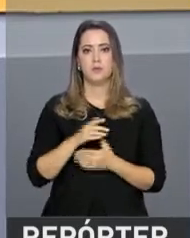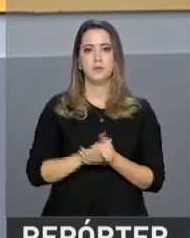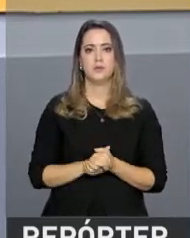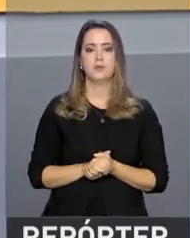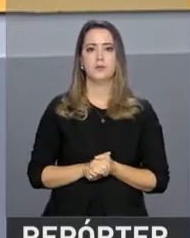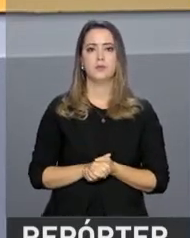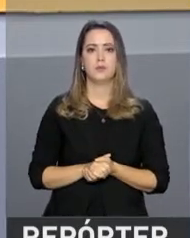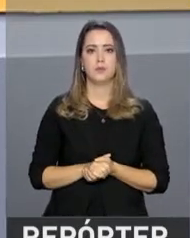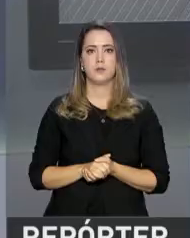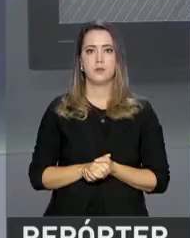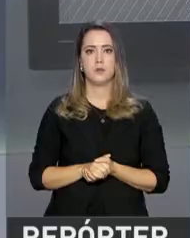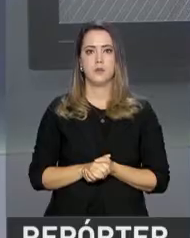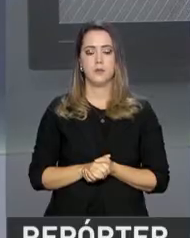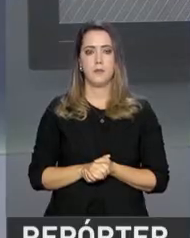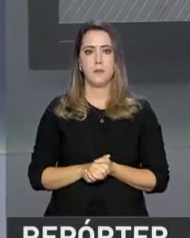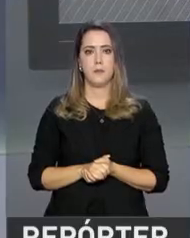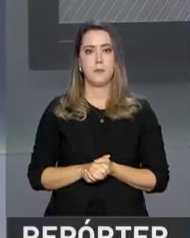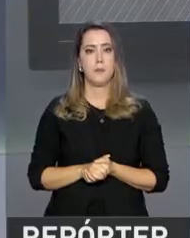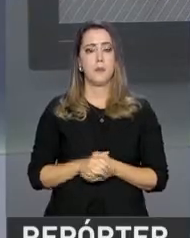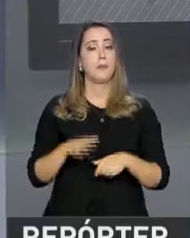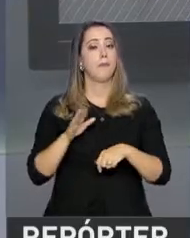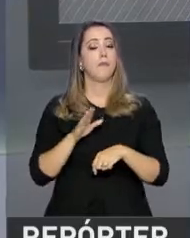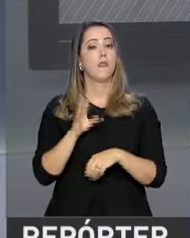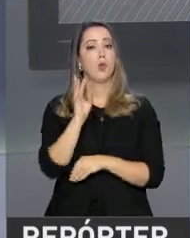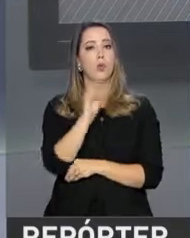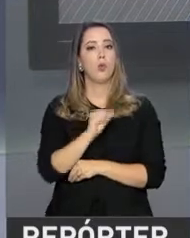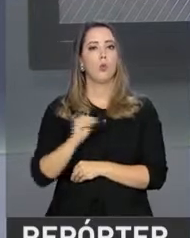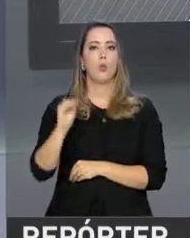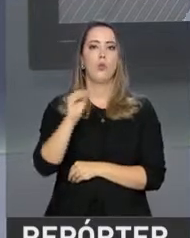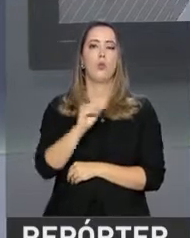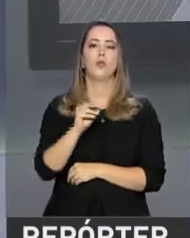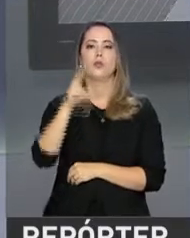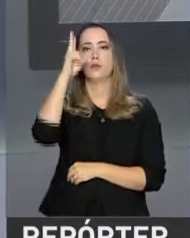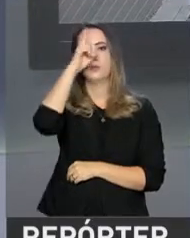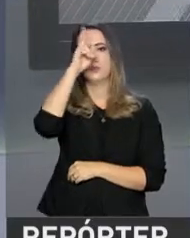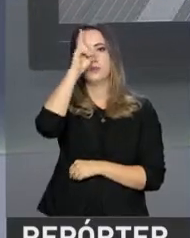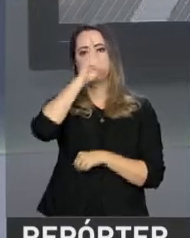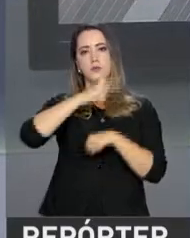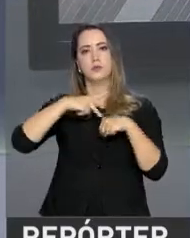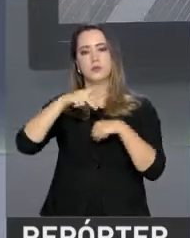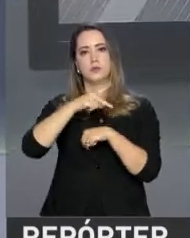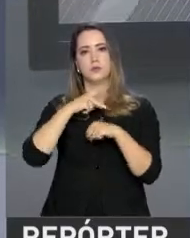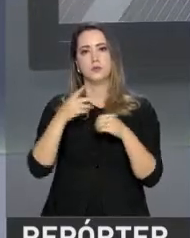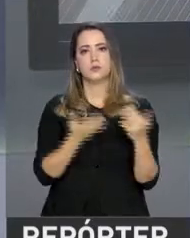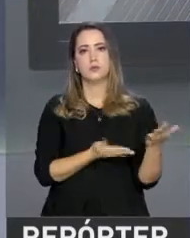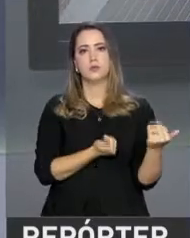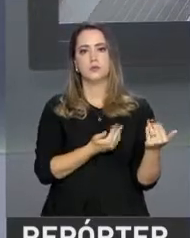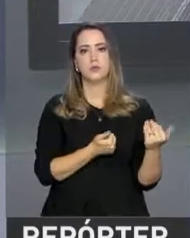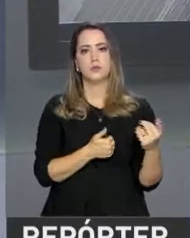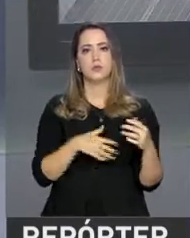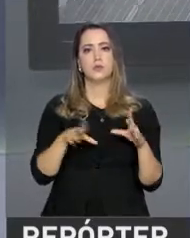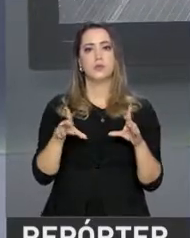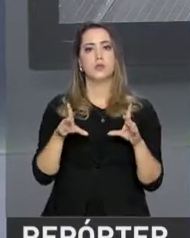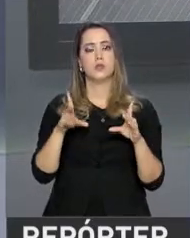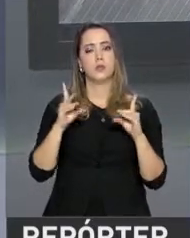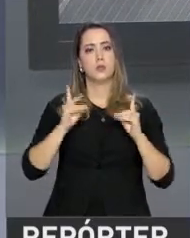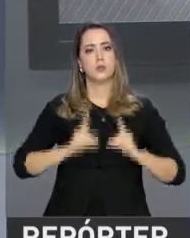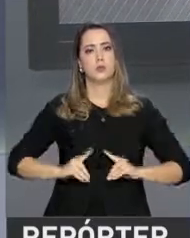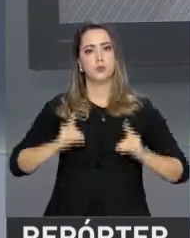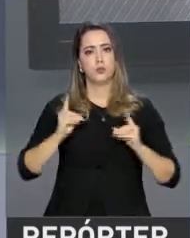inscrição enquanto preservam a memória dos do país jovens com deficiência intelectual e múltipla